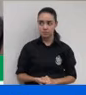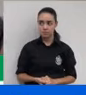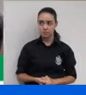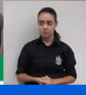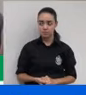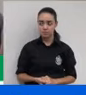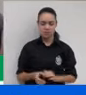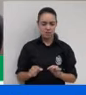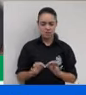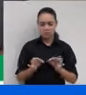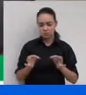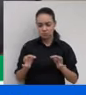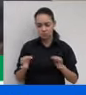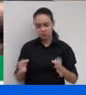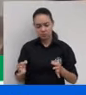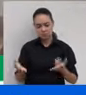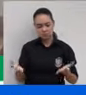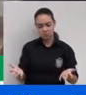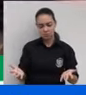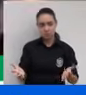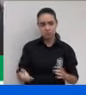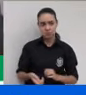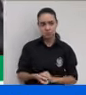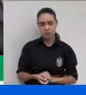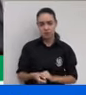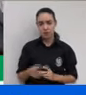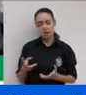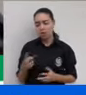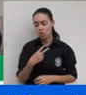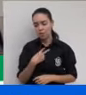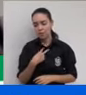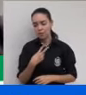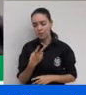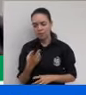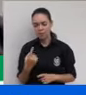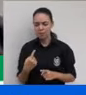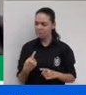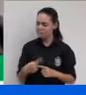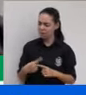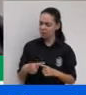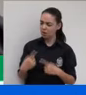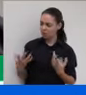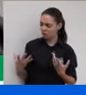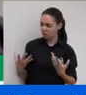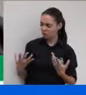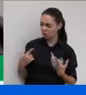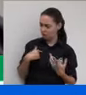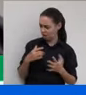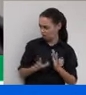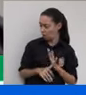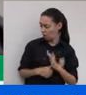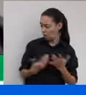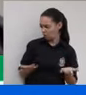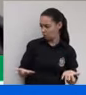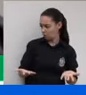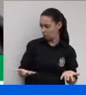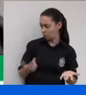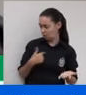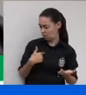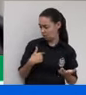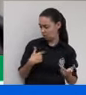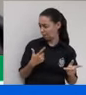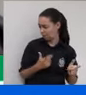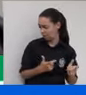né cara você não pode não por que que eu não posso eu sou bandido eu sou